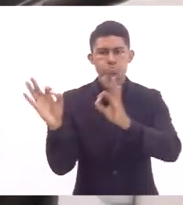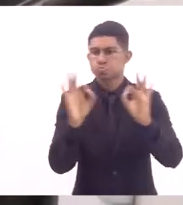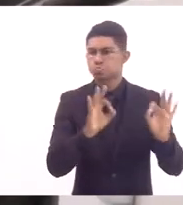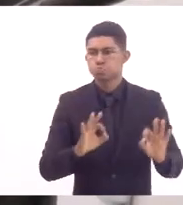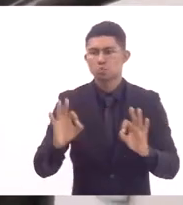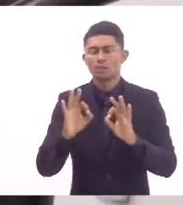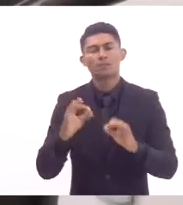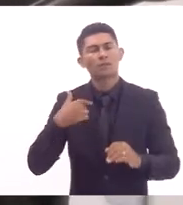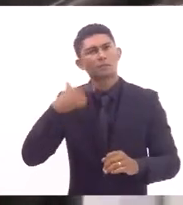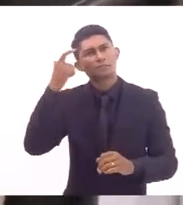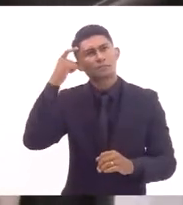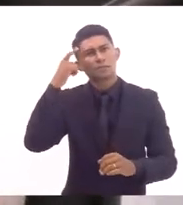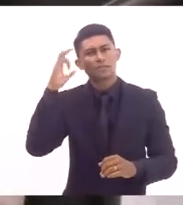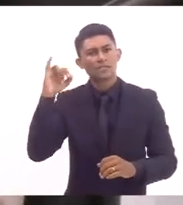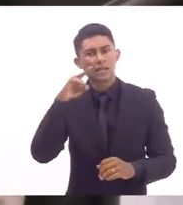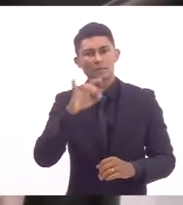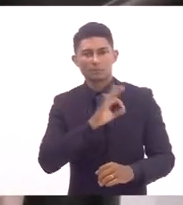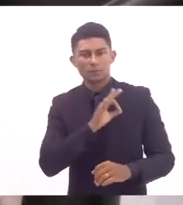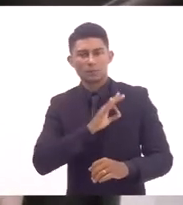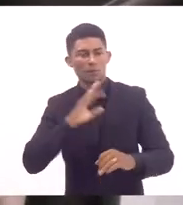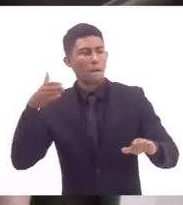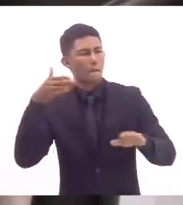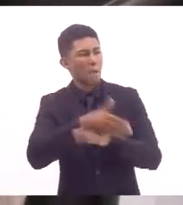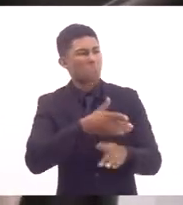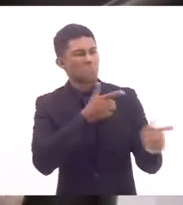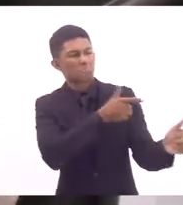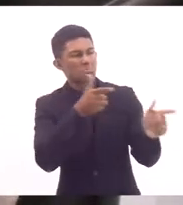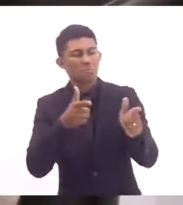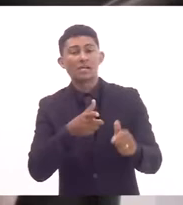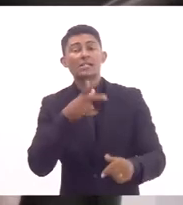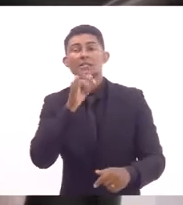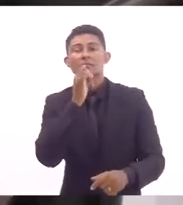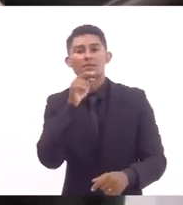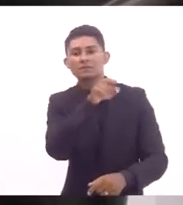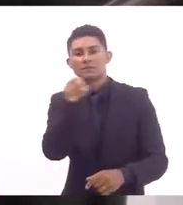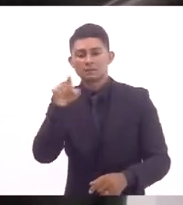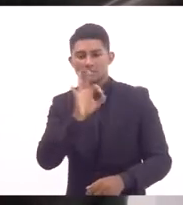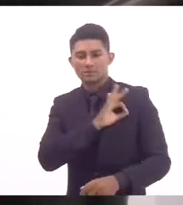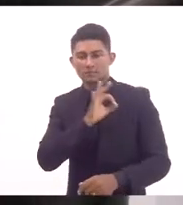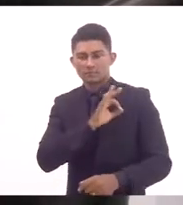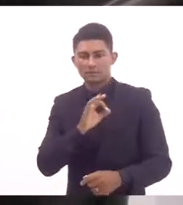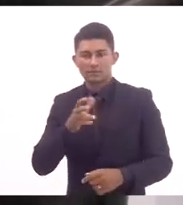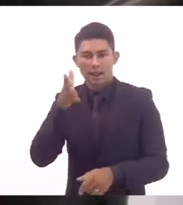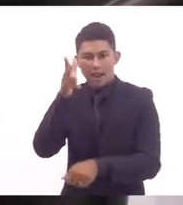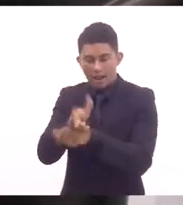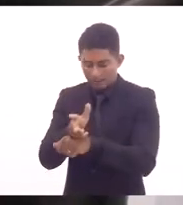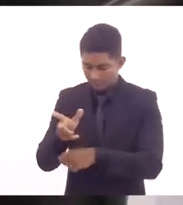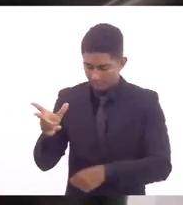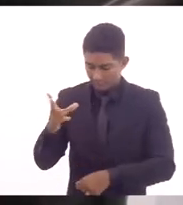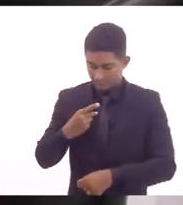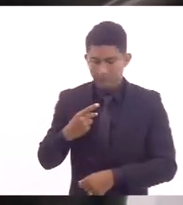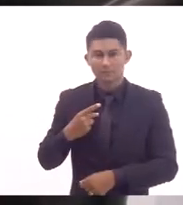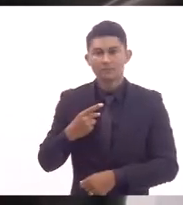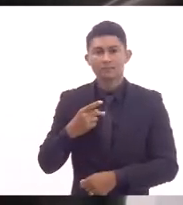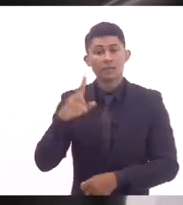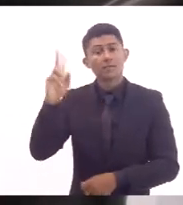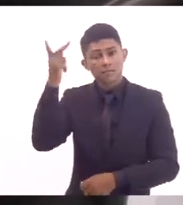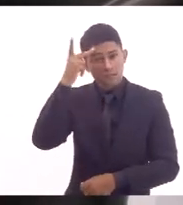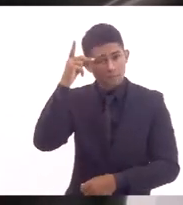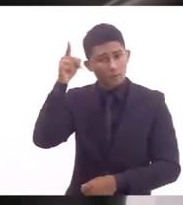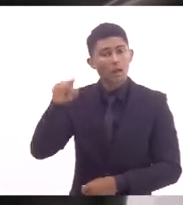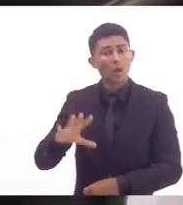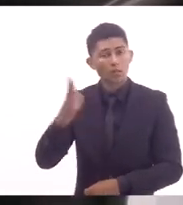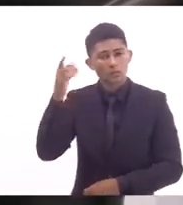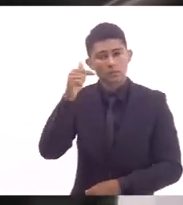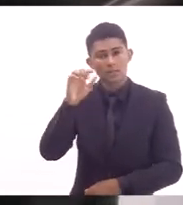chacina teria sido como foi se os a gente já tivessem câmera aqui em São Paulo comprovadamente isso reduziu